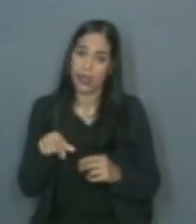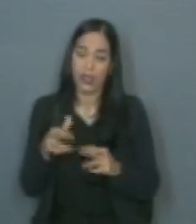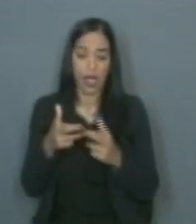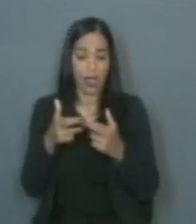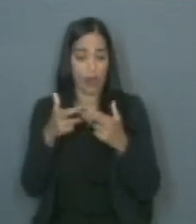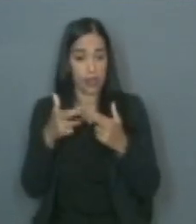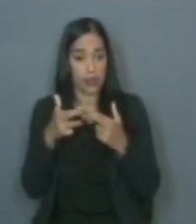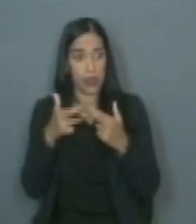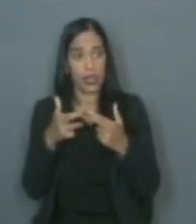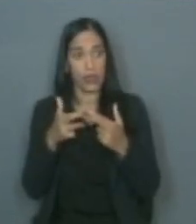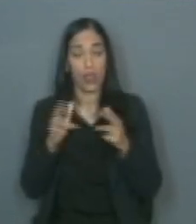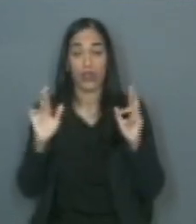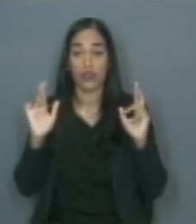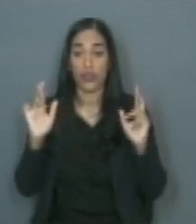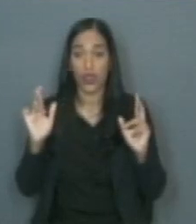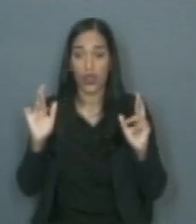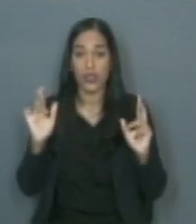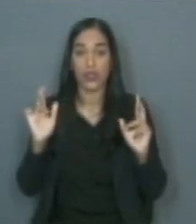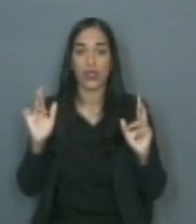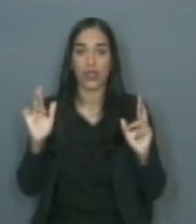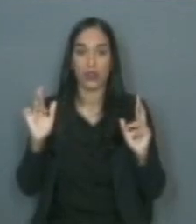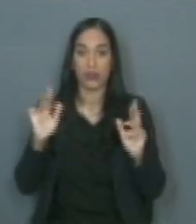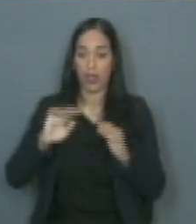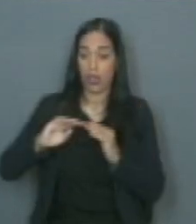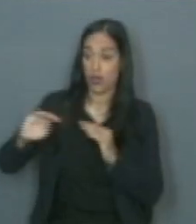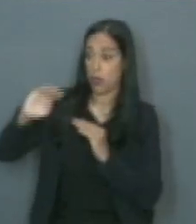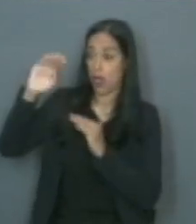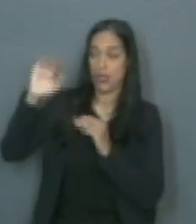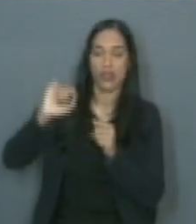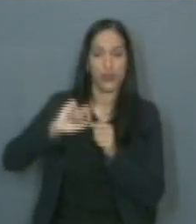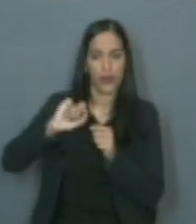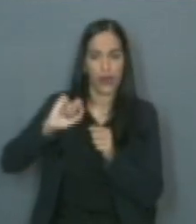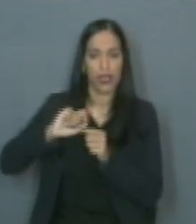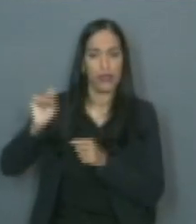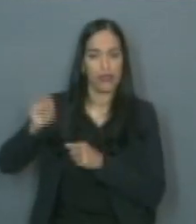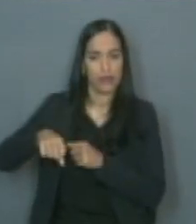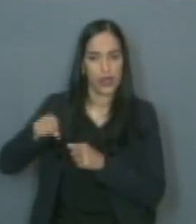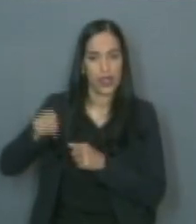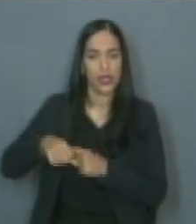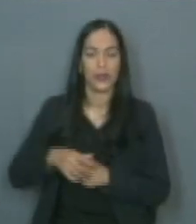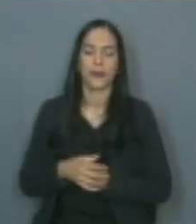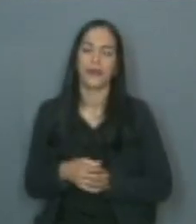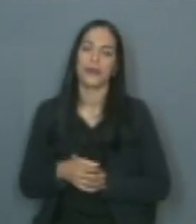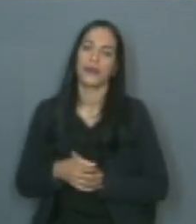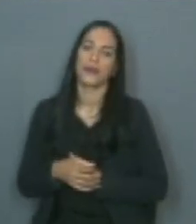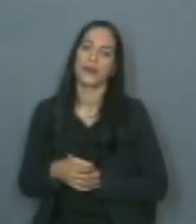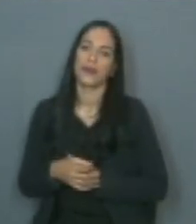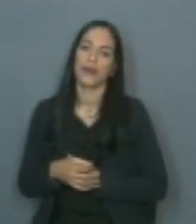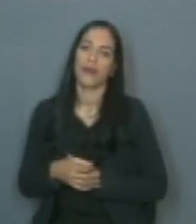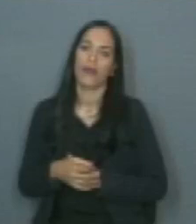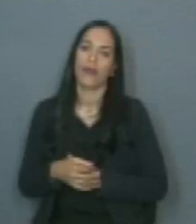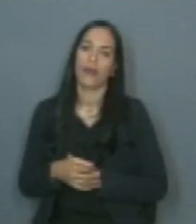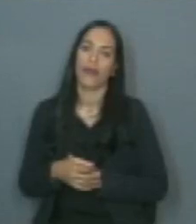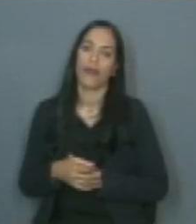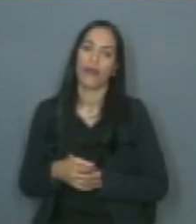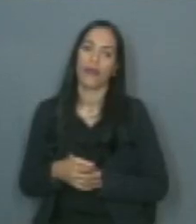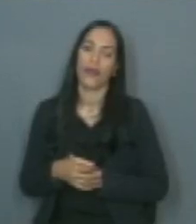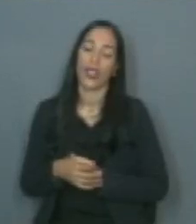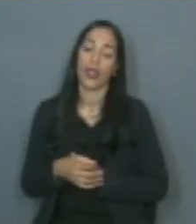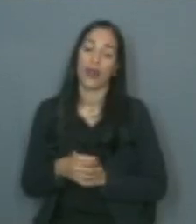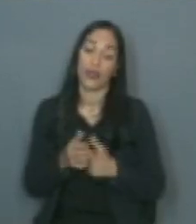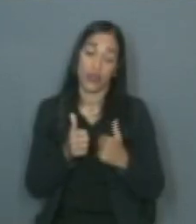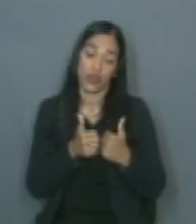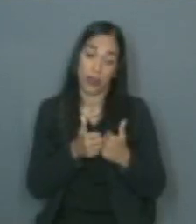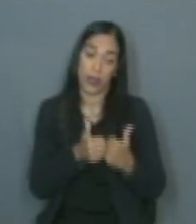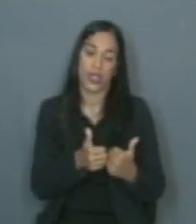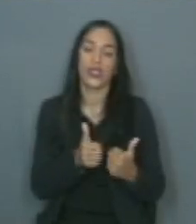requerimento e a gente torce muito que as barreiras sejam feitas. O que eu quero dizer é que a gente não pode desmerecer o